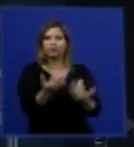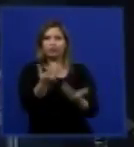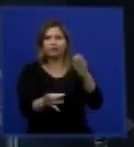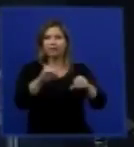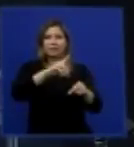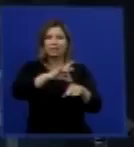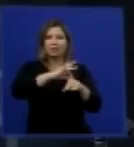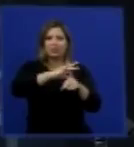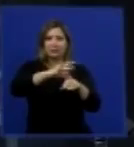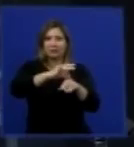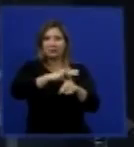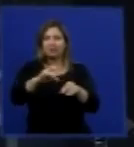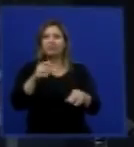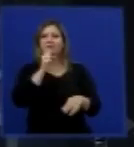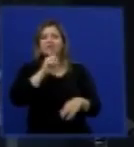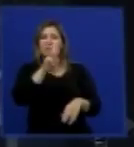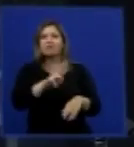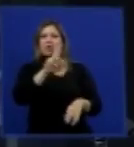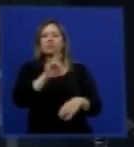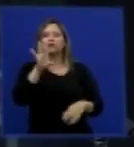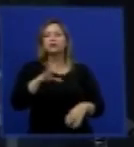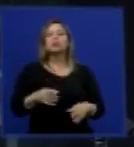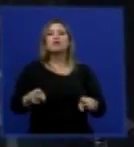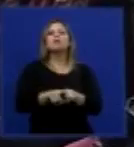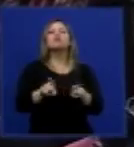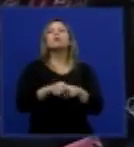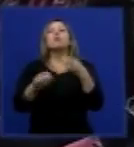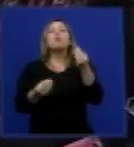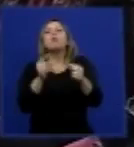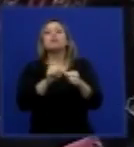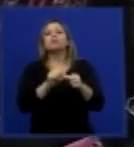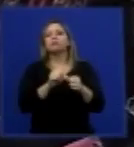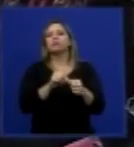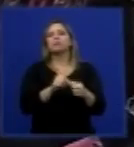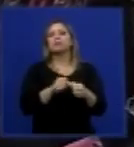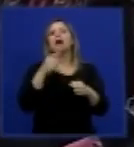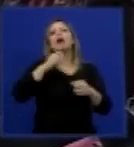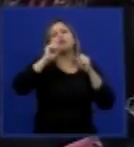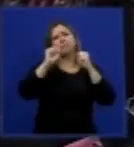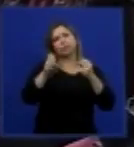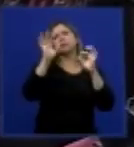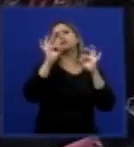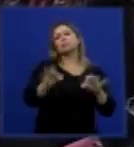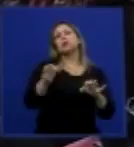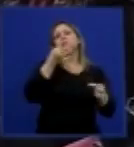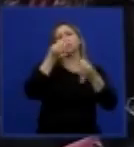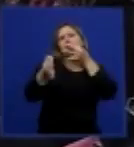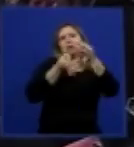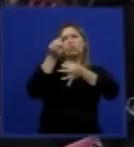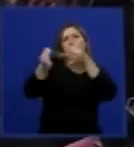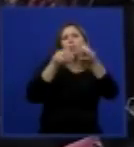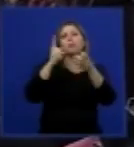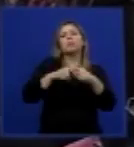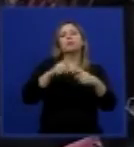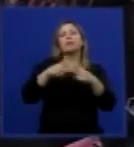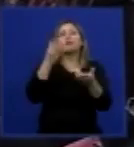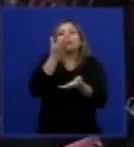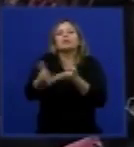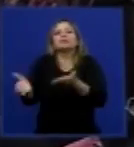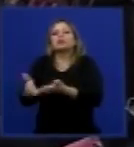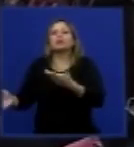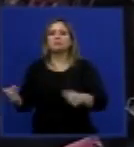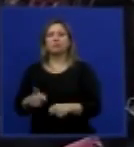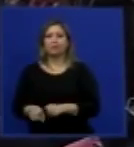só como forma de consumir os pneus Aí talvez nós pudéssemos argumentar coisas dessa natureza mas se esses